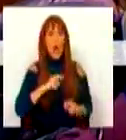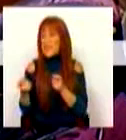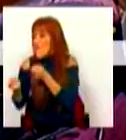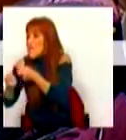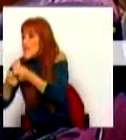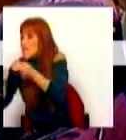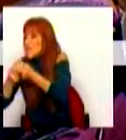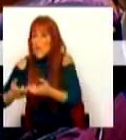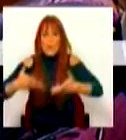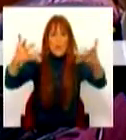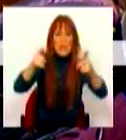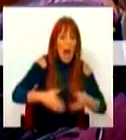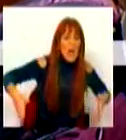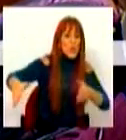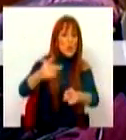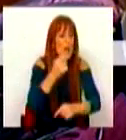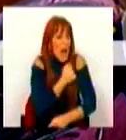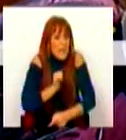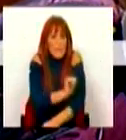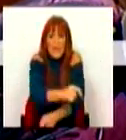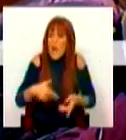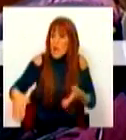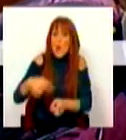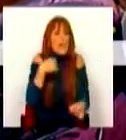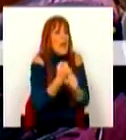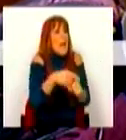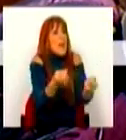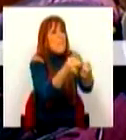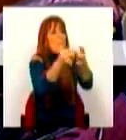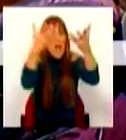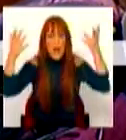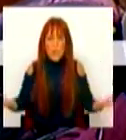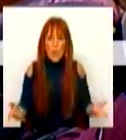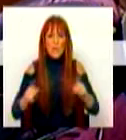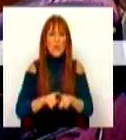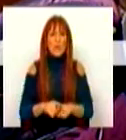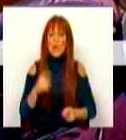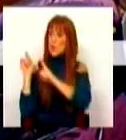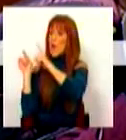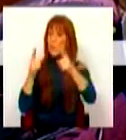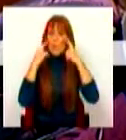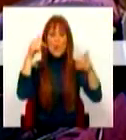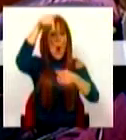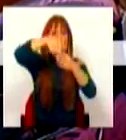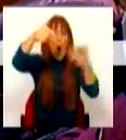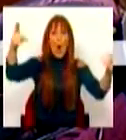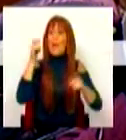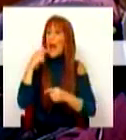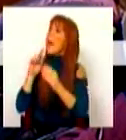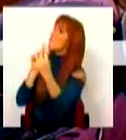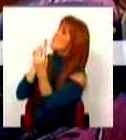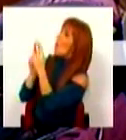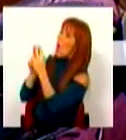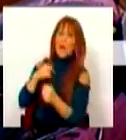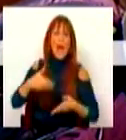vizinhança, nas ruas onde vivemos, nos locais onde trabalhamos, nos transportes públicos onde andamos, com quem nos cruzamos na